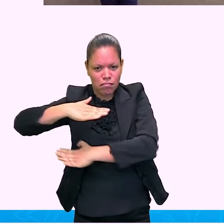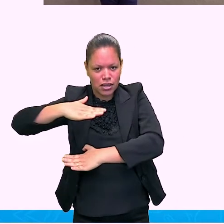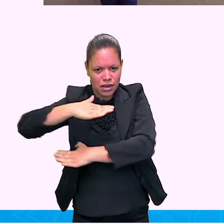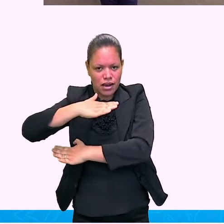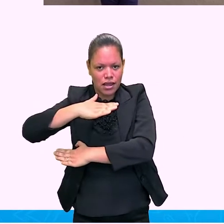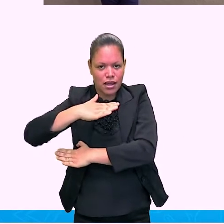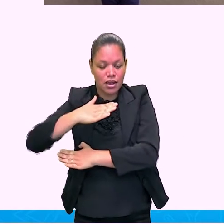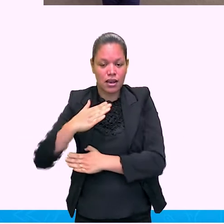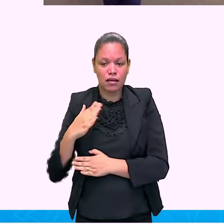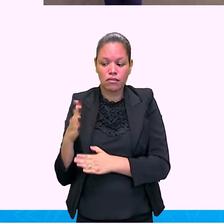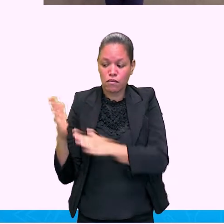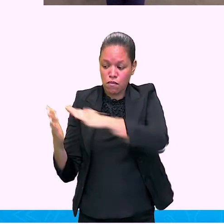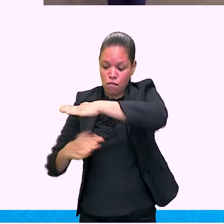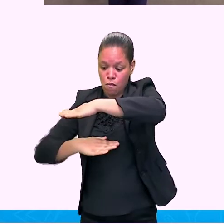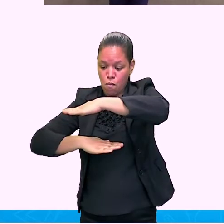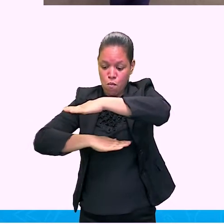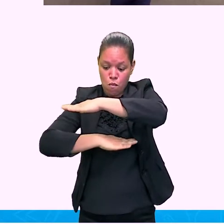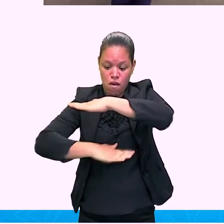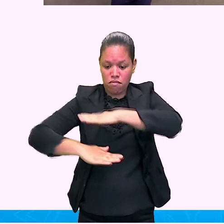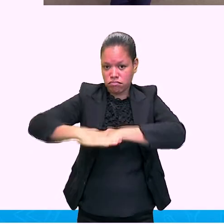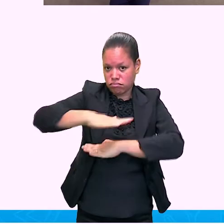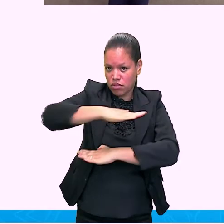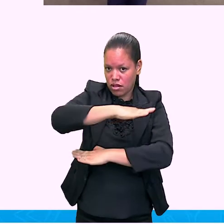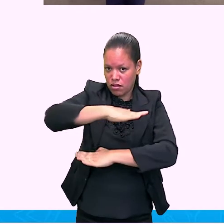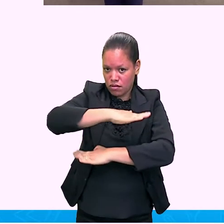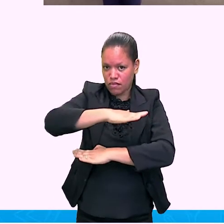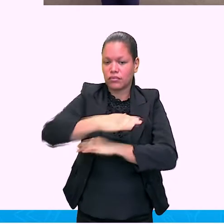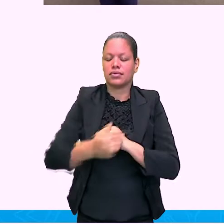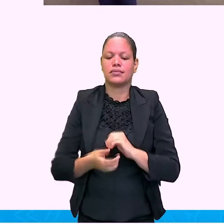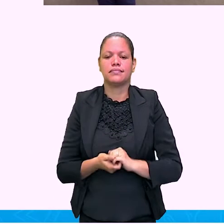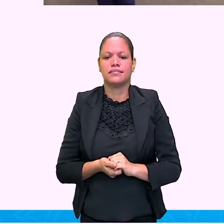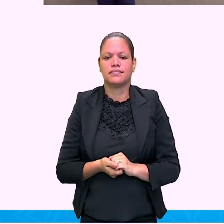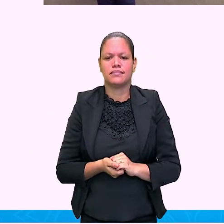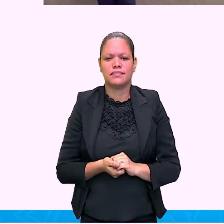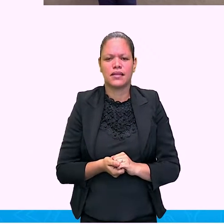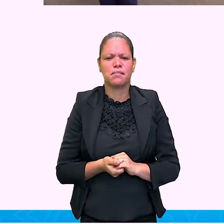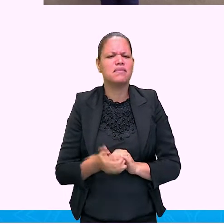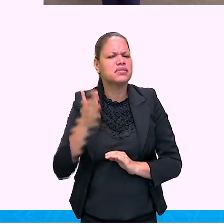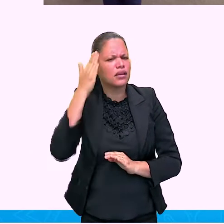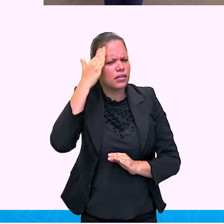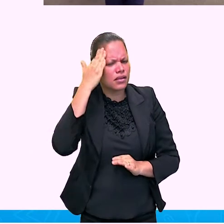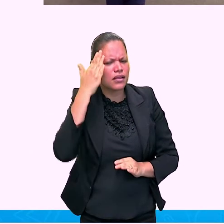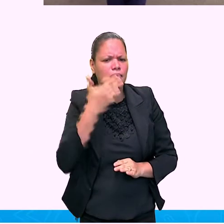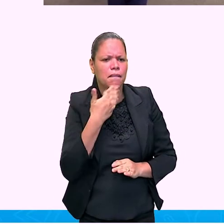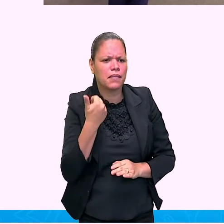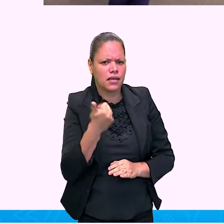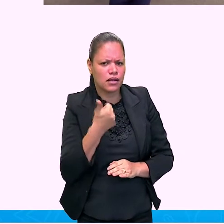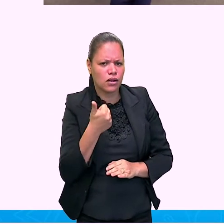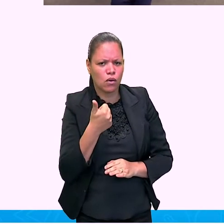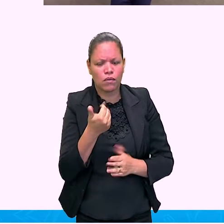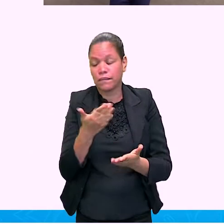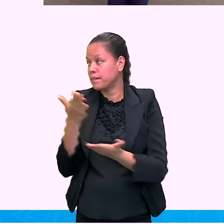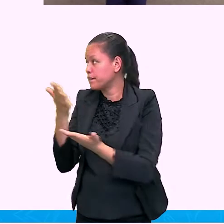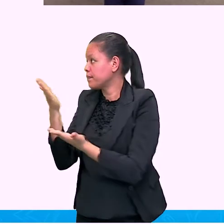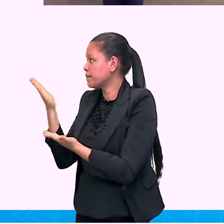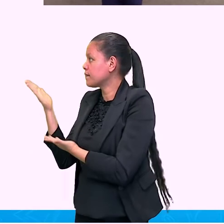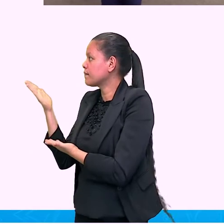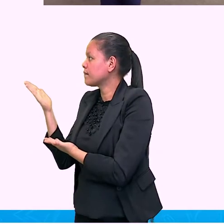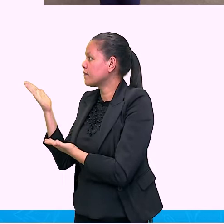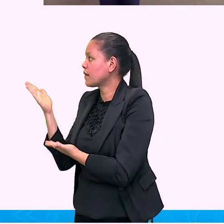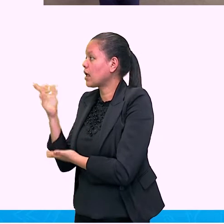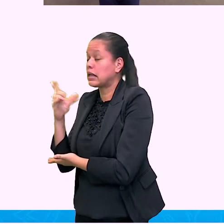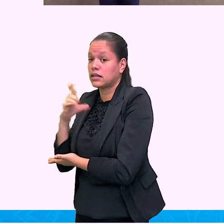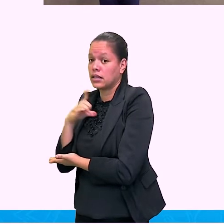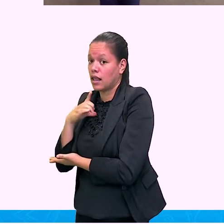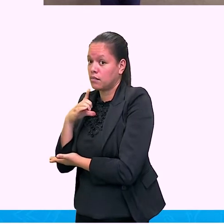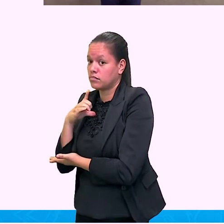fazer identificar, com mais propriedade as retas paralelas, trouxe essas seguintes situações. Nessa primeira imagem, nós temos